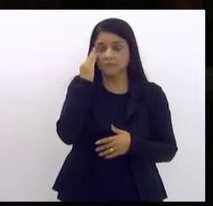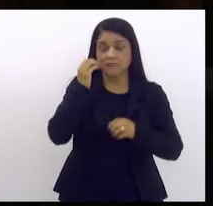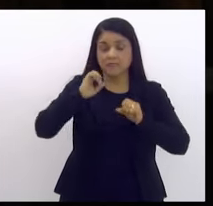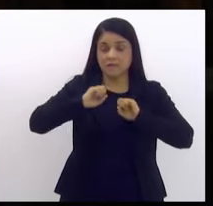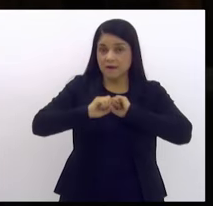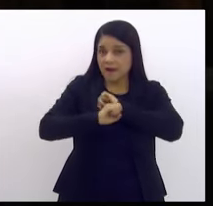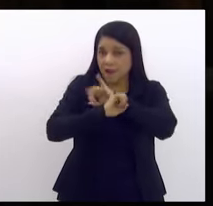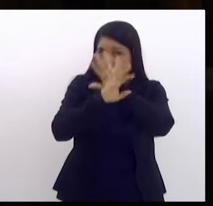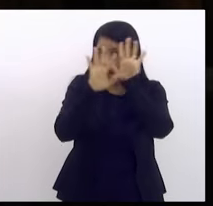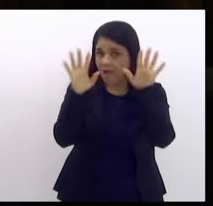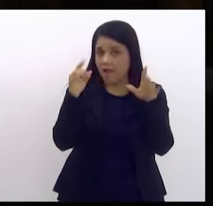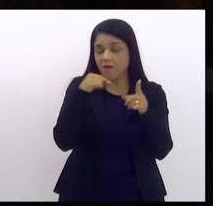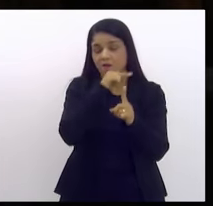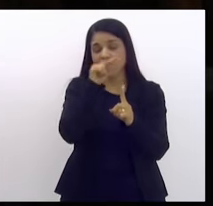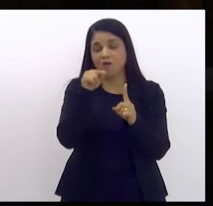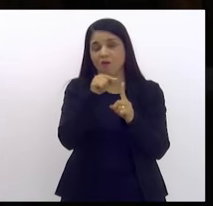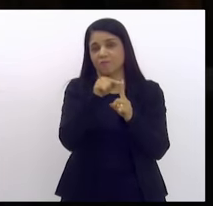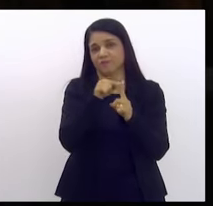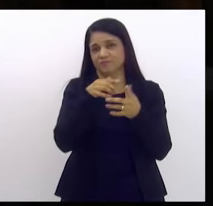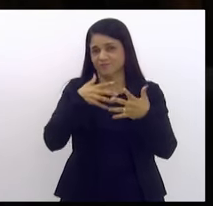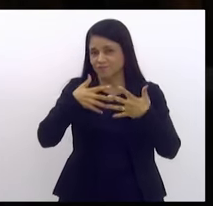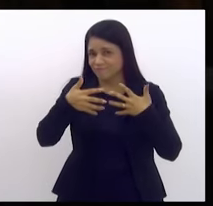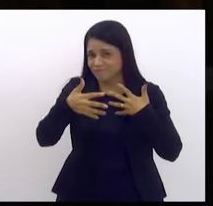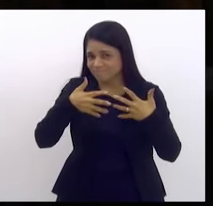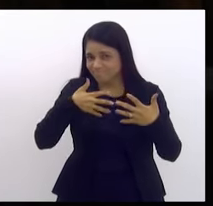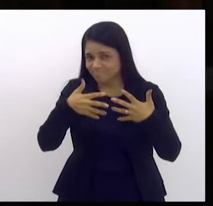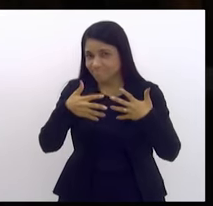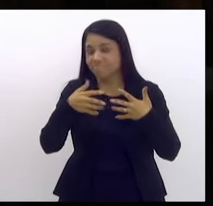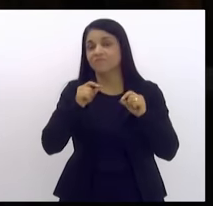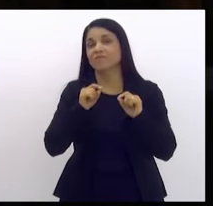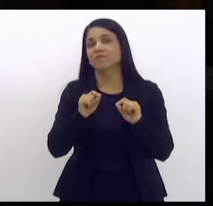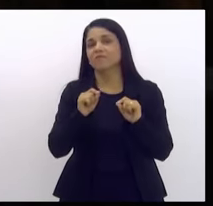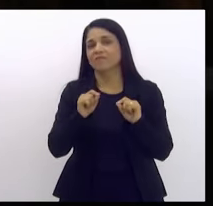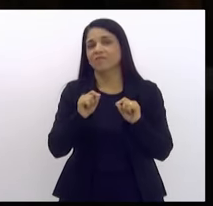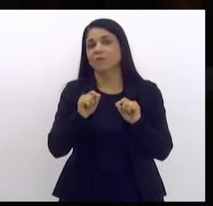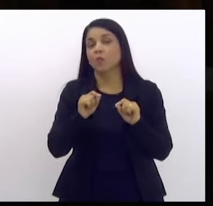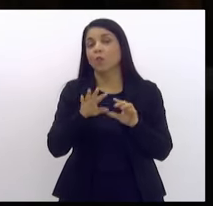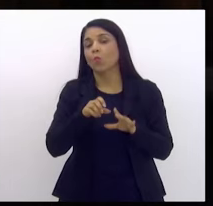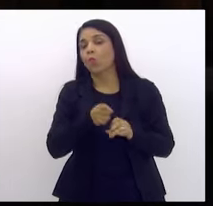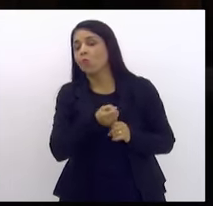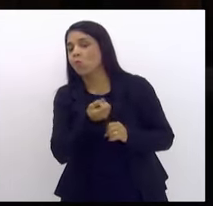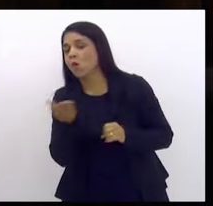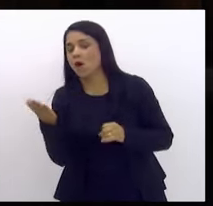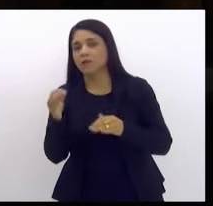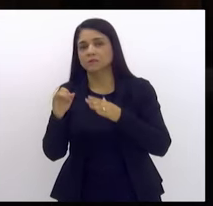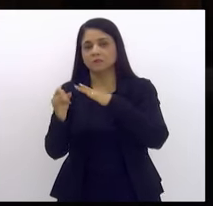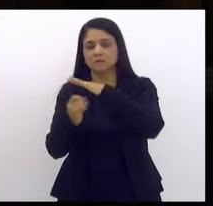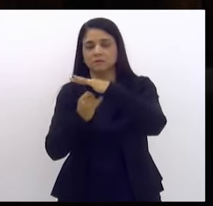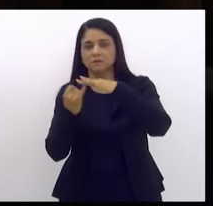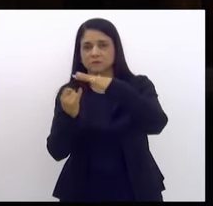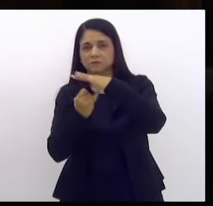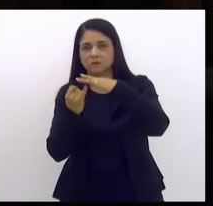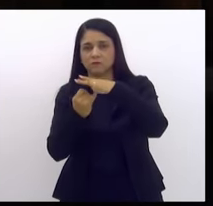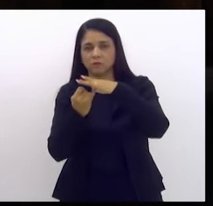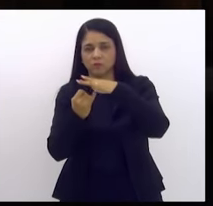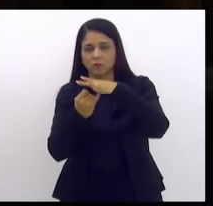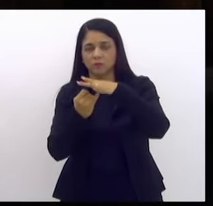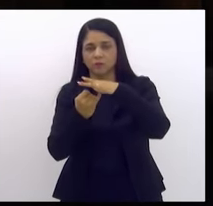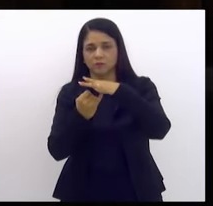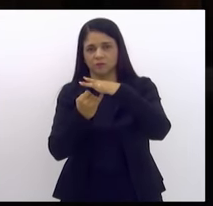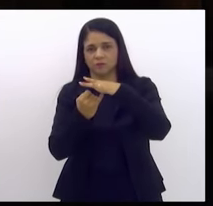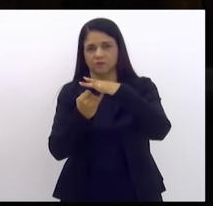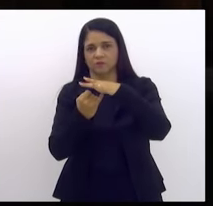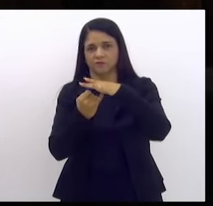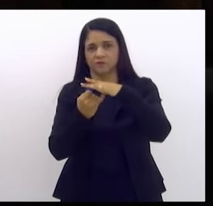clara, objetiva, cristalina, quais são as instituições, os órgãos,